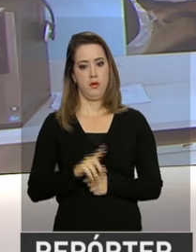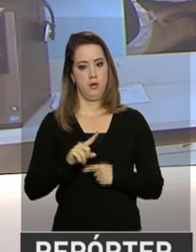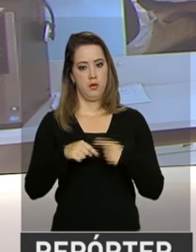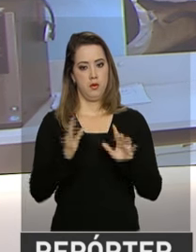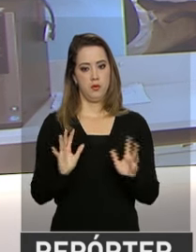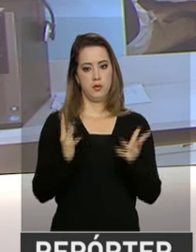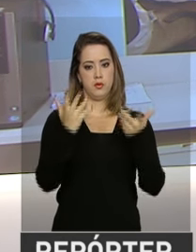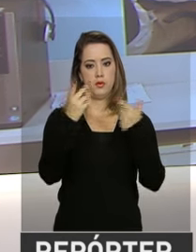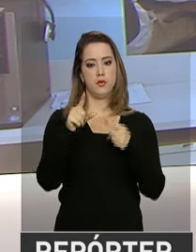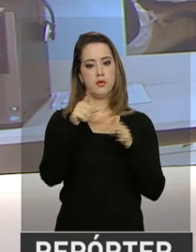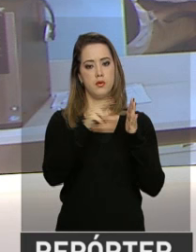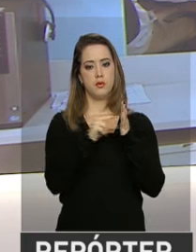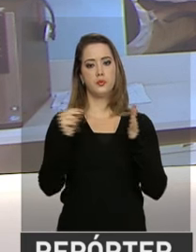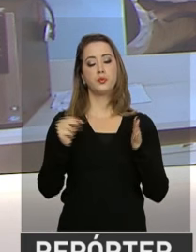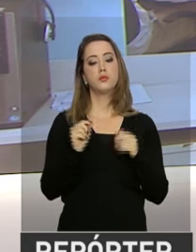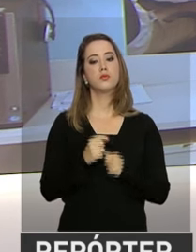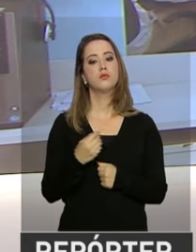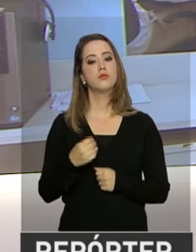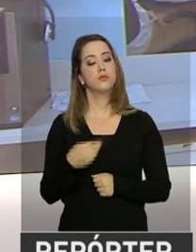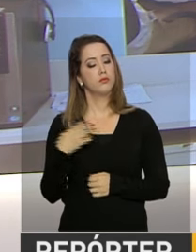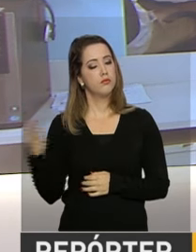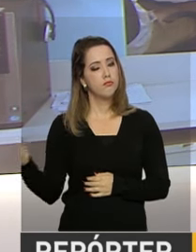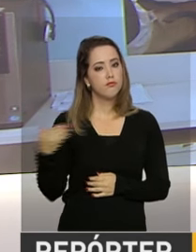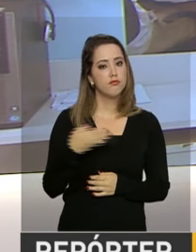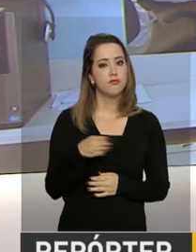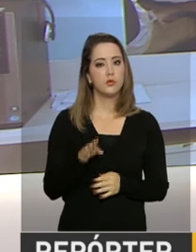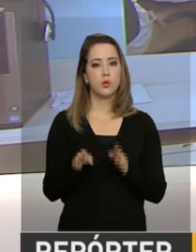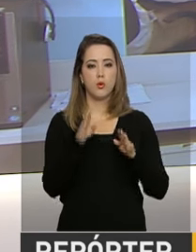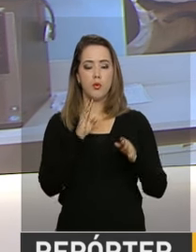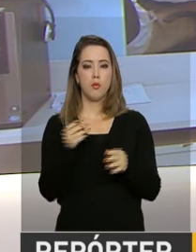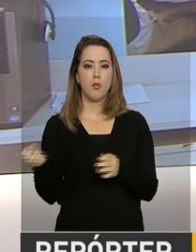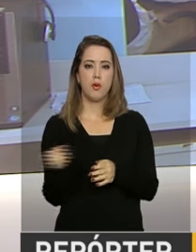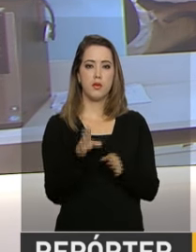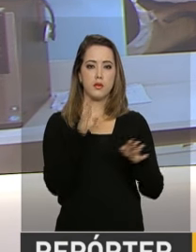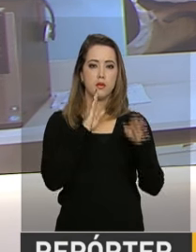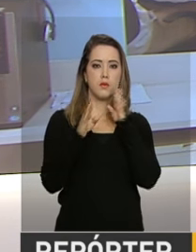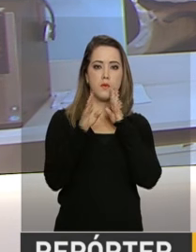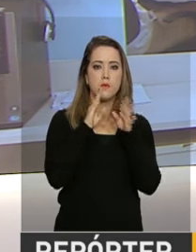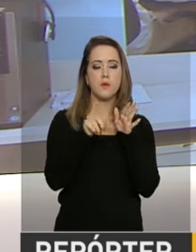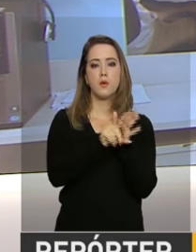lá no Palácio do Planalto. Acompanhe as novidades também nas nossas